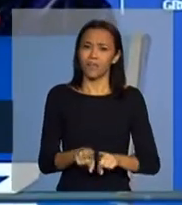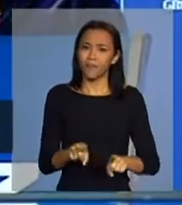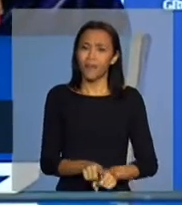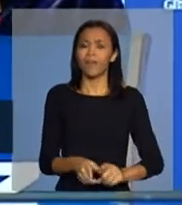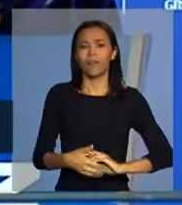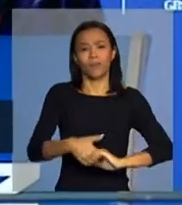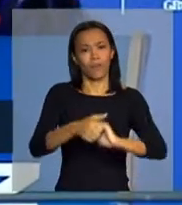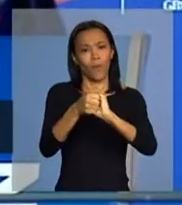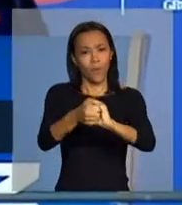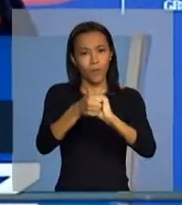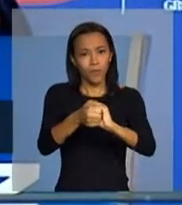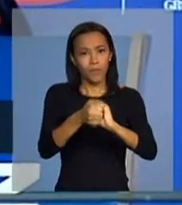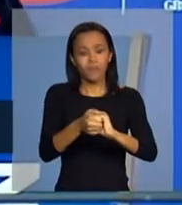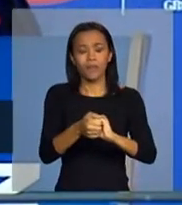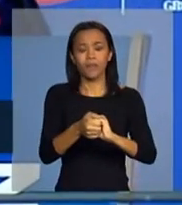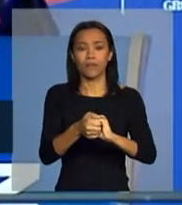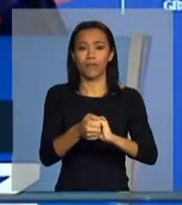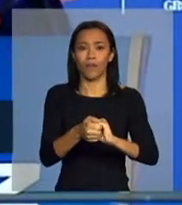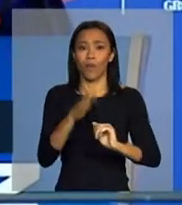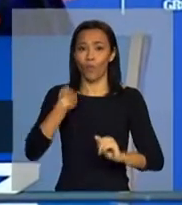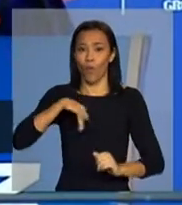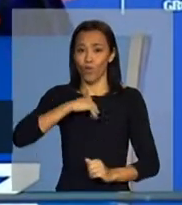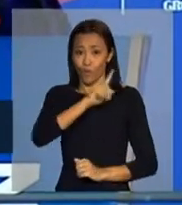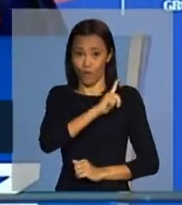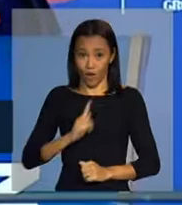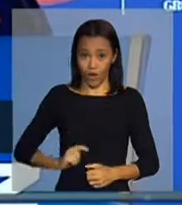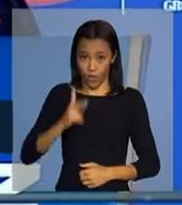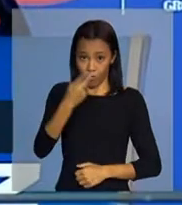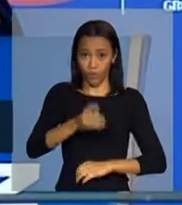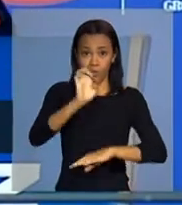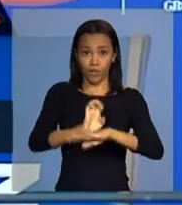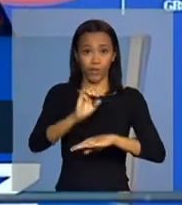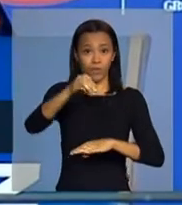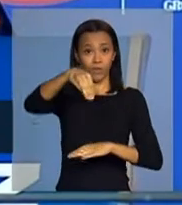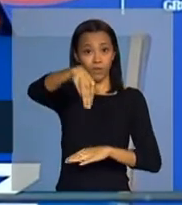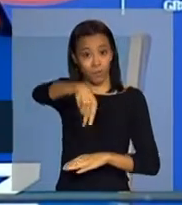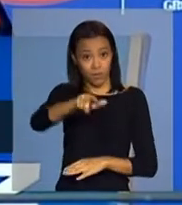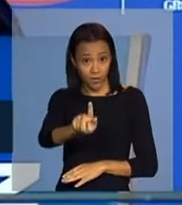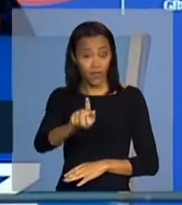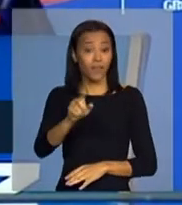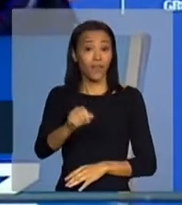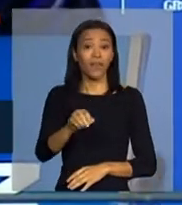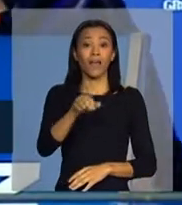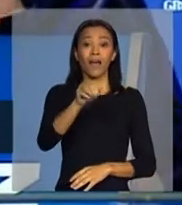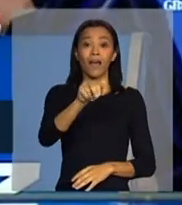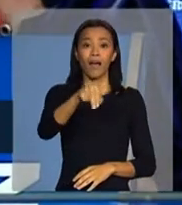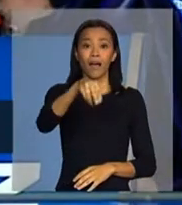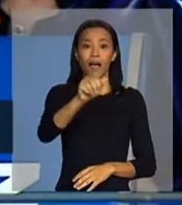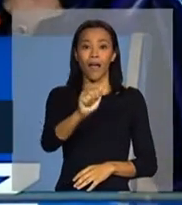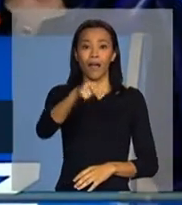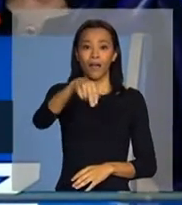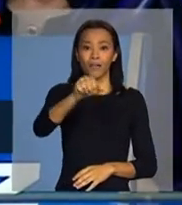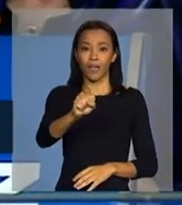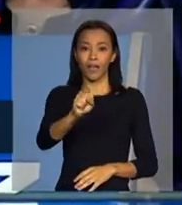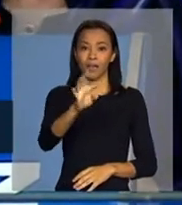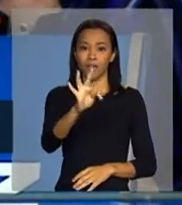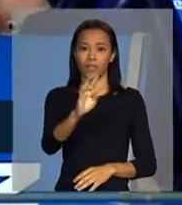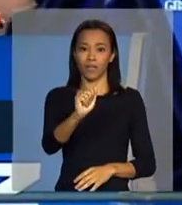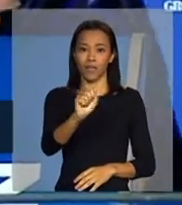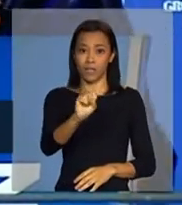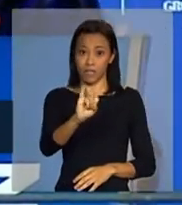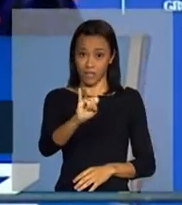cumprimentar o nosso governador de Minas Gerais, Antônio Anastasia,